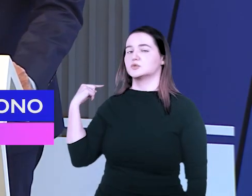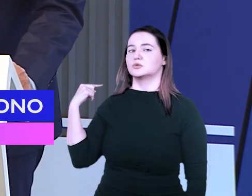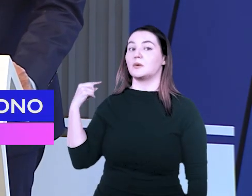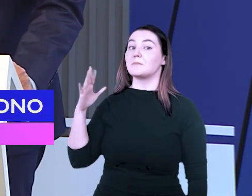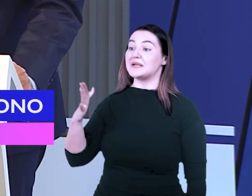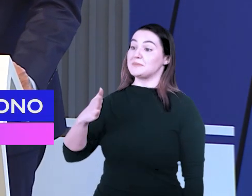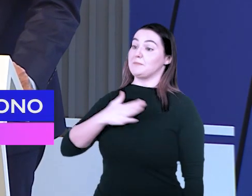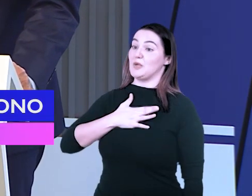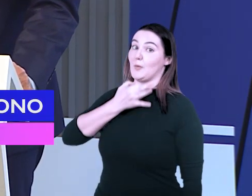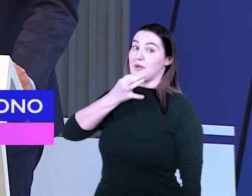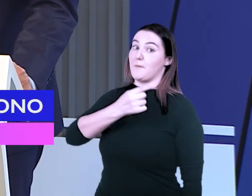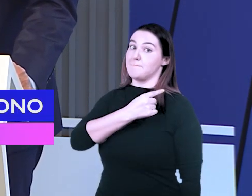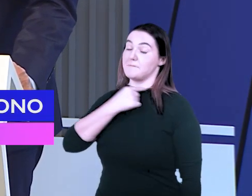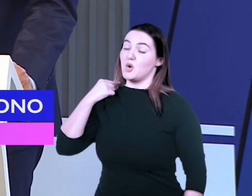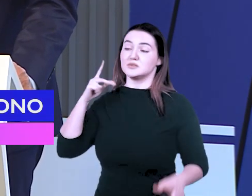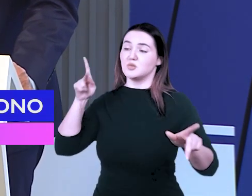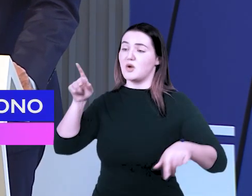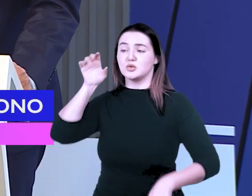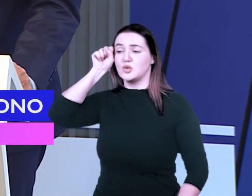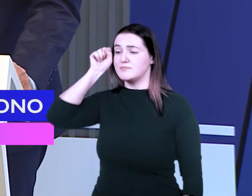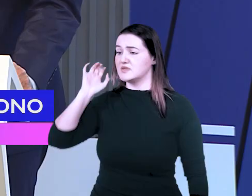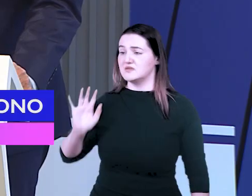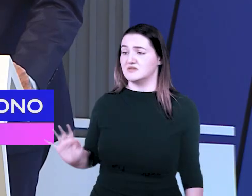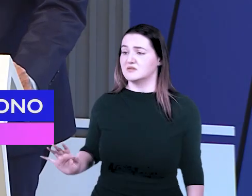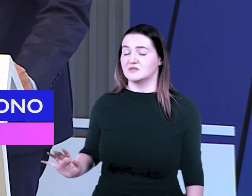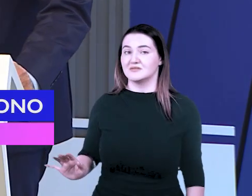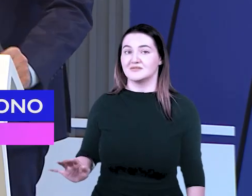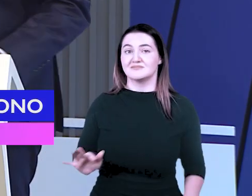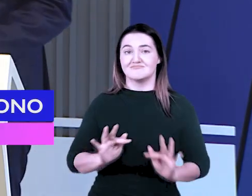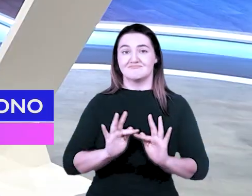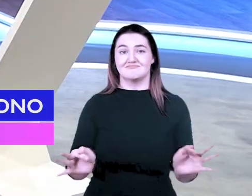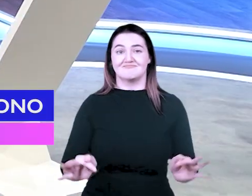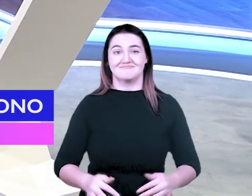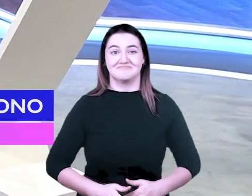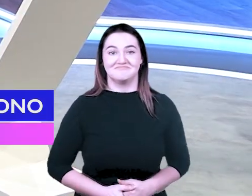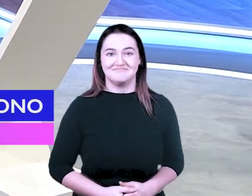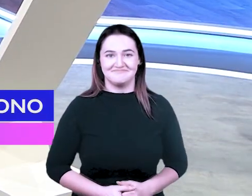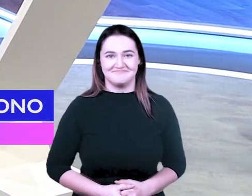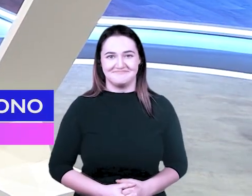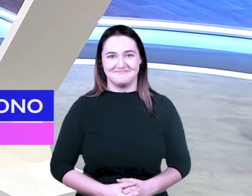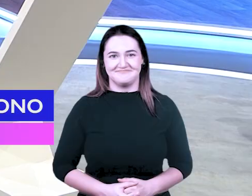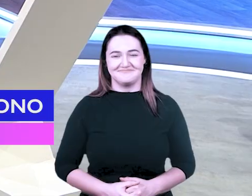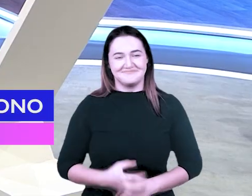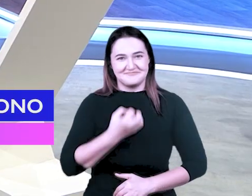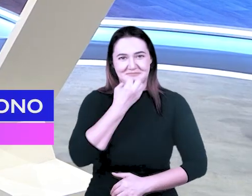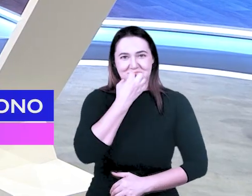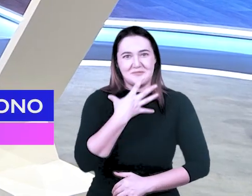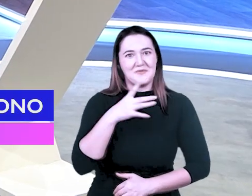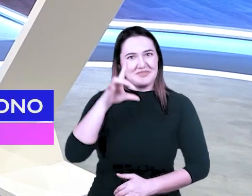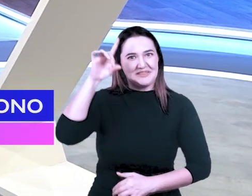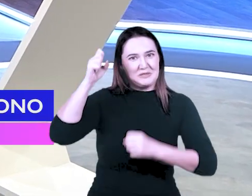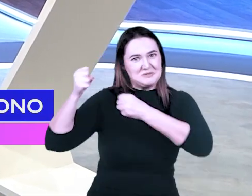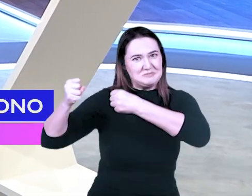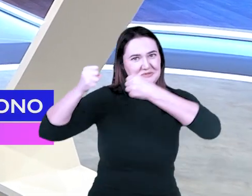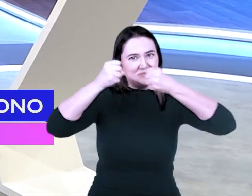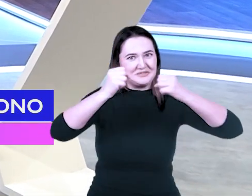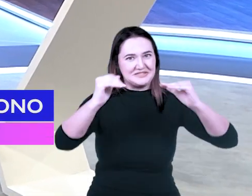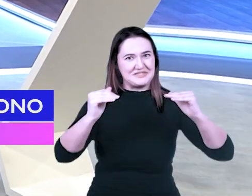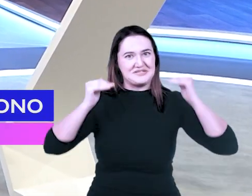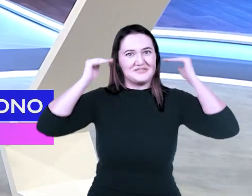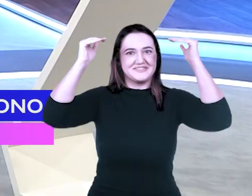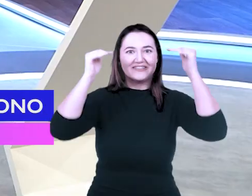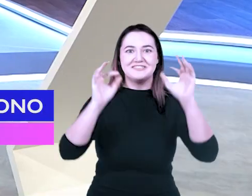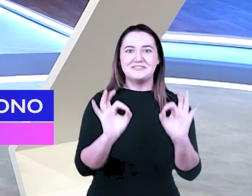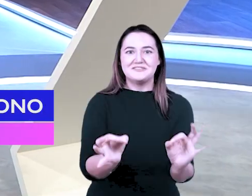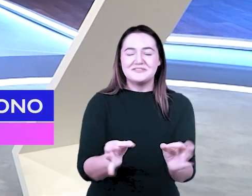para mim significa dormindo. Ah, como é bom ter um Deus desse tamanho. Ah, como